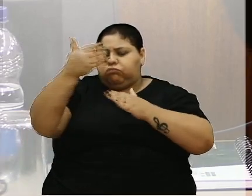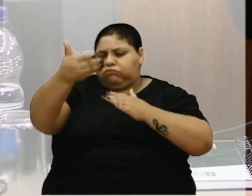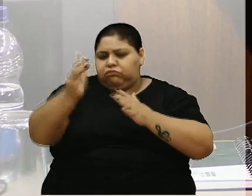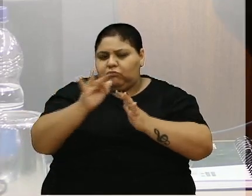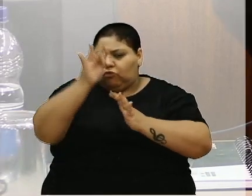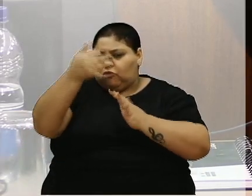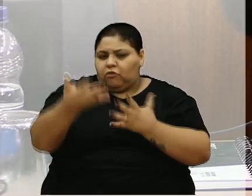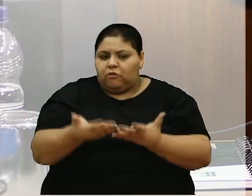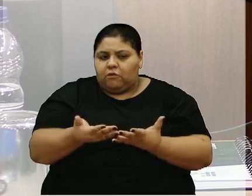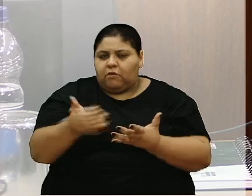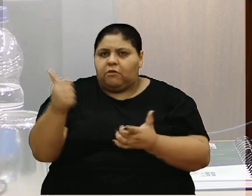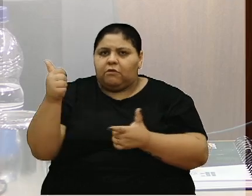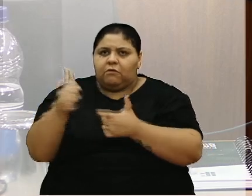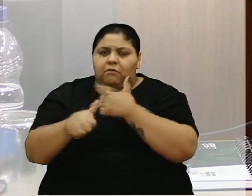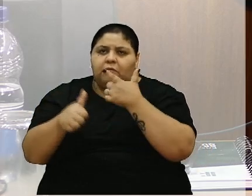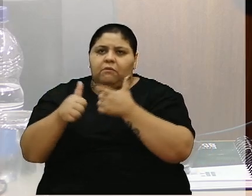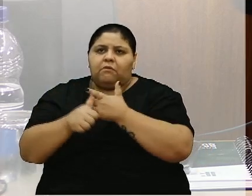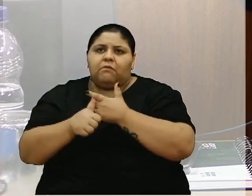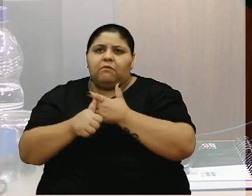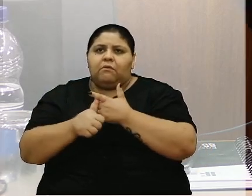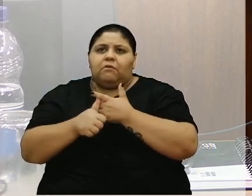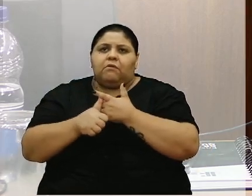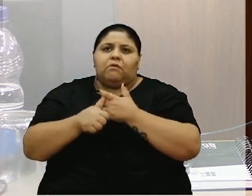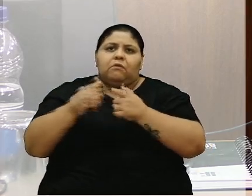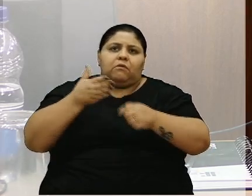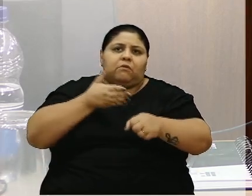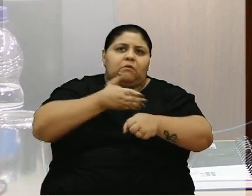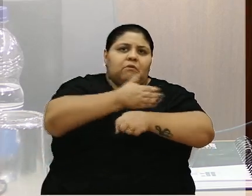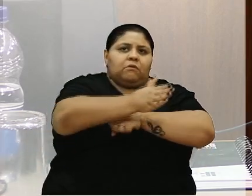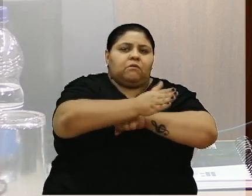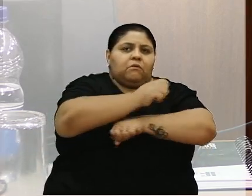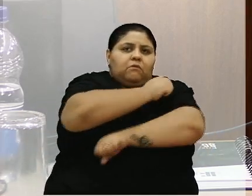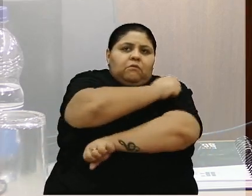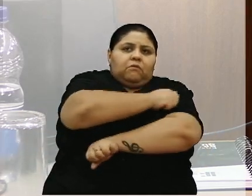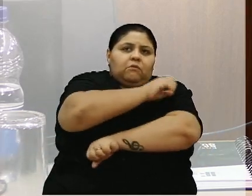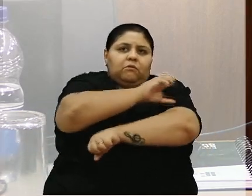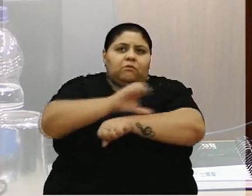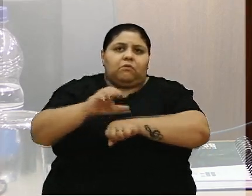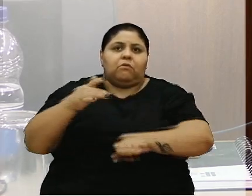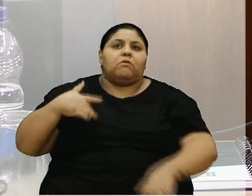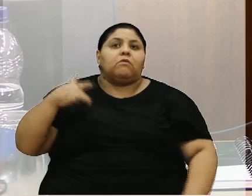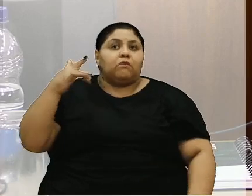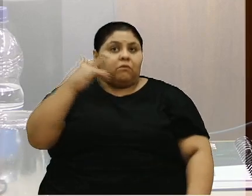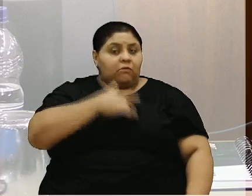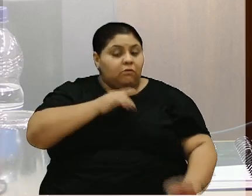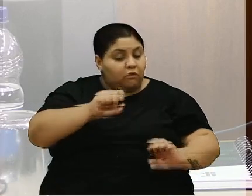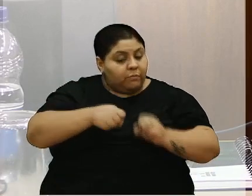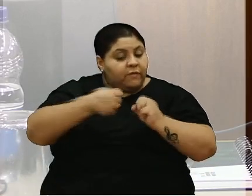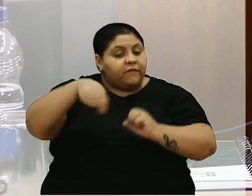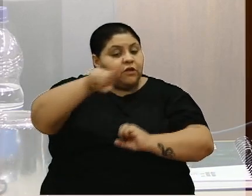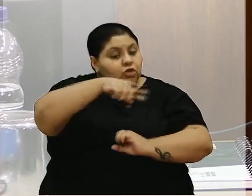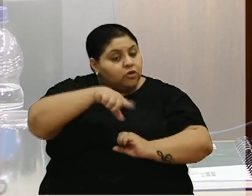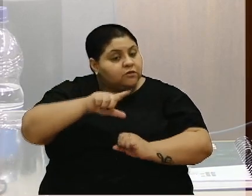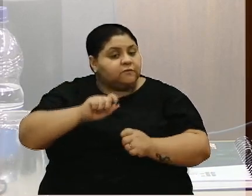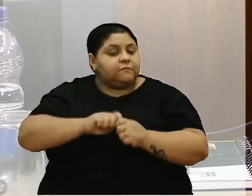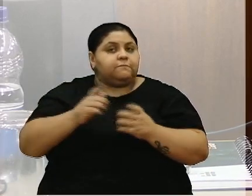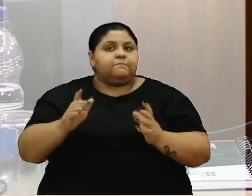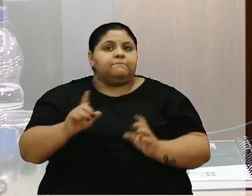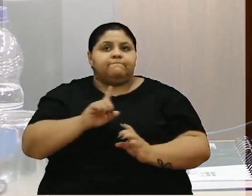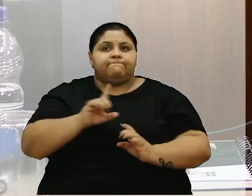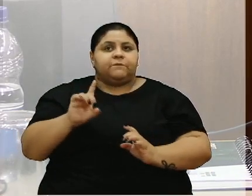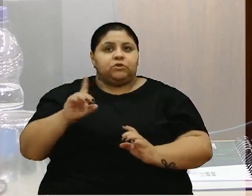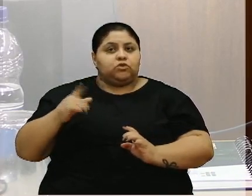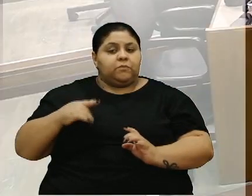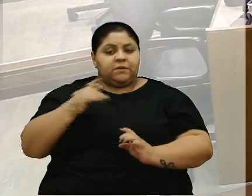menos, a entrada dos primeiros alunos do curso de medicina, que é uma defesa que nós temos que fazer. Não só medicina,